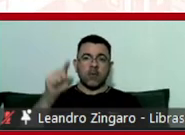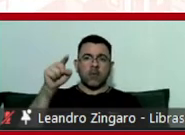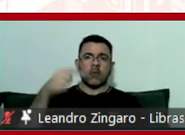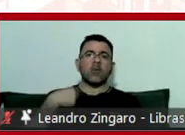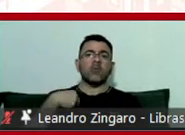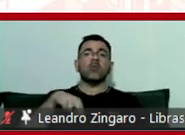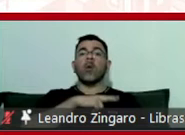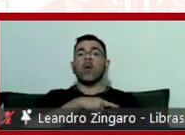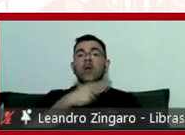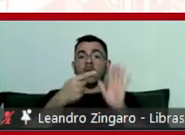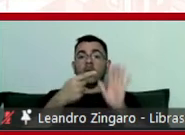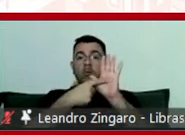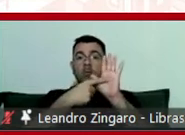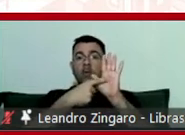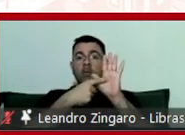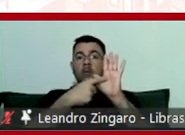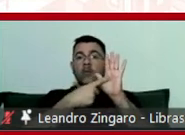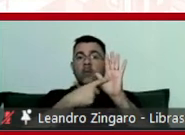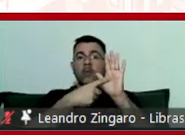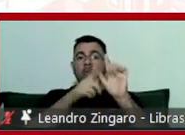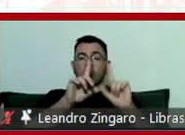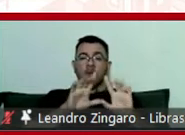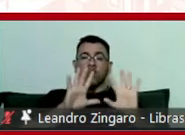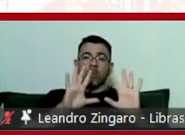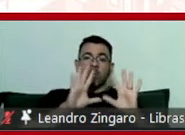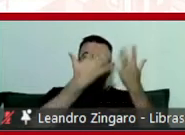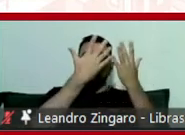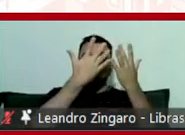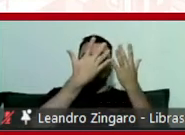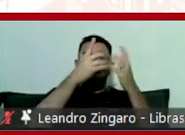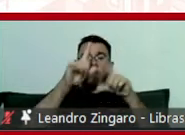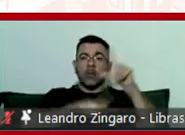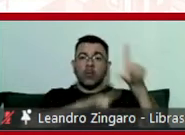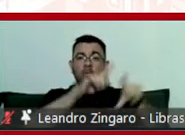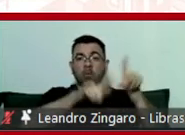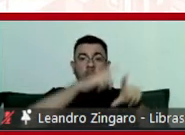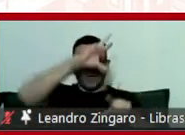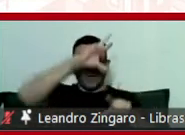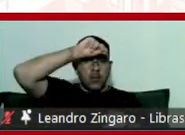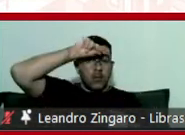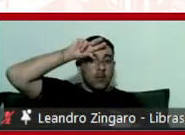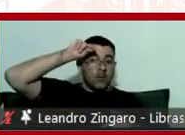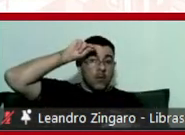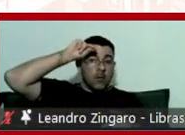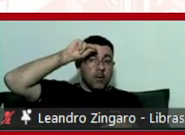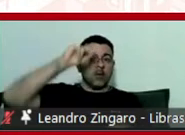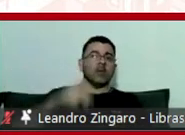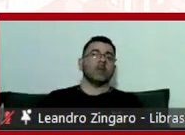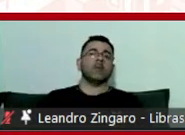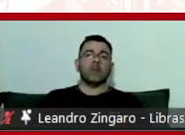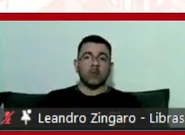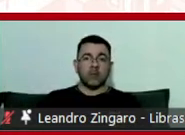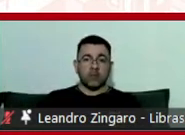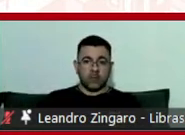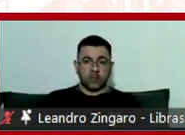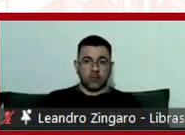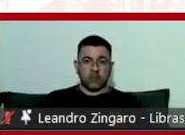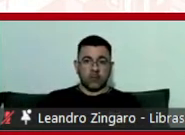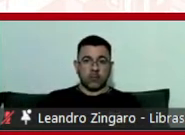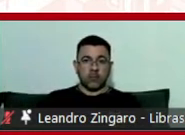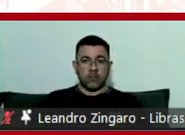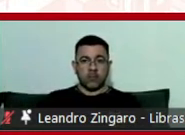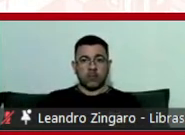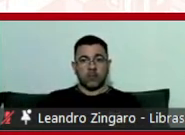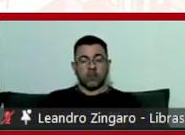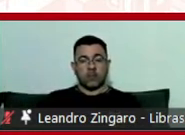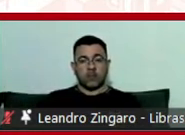eh que é esse que o prefeito mostrou e e serviços da prefeitura preparação física é incrível esse que a maioria que usa esse essa